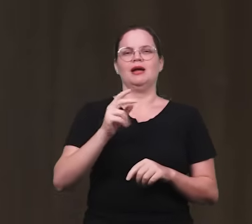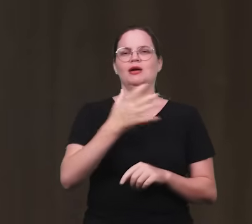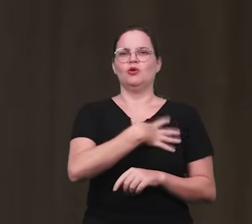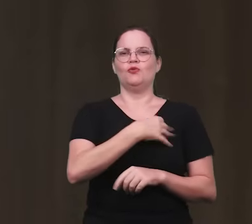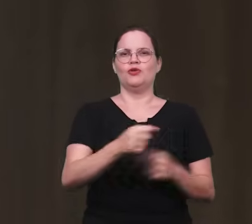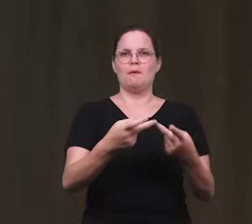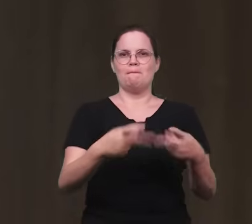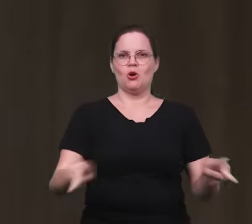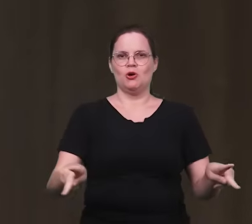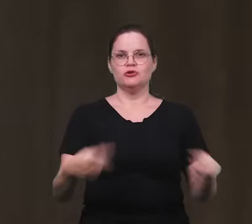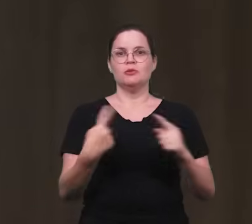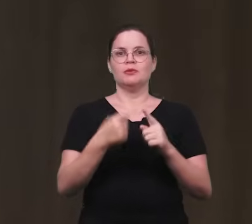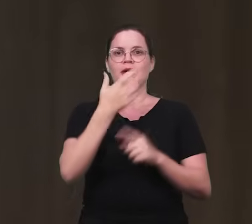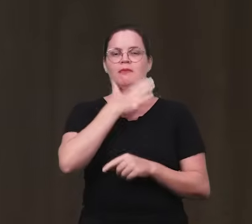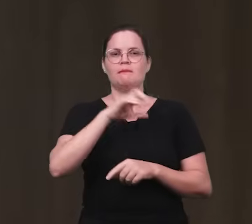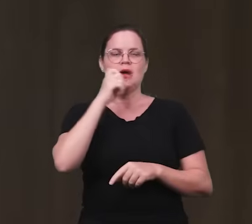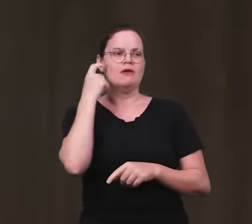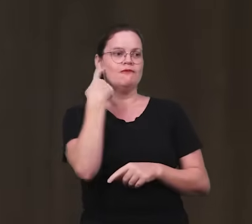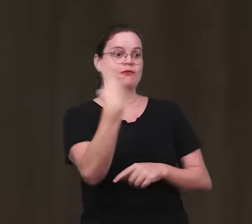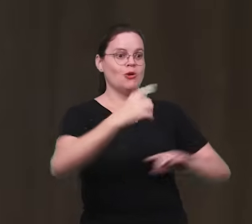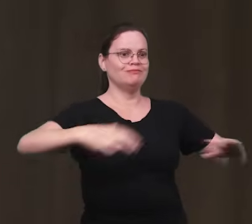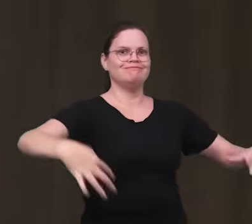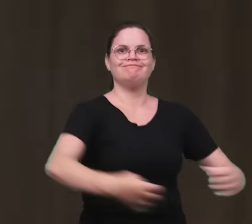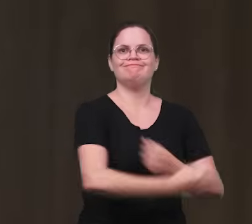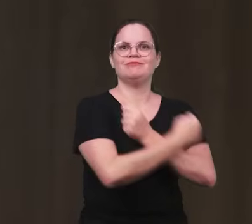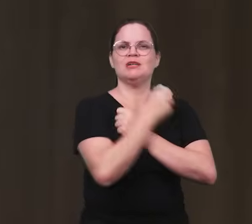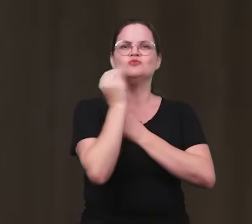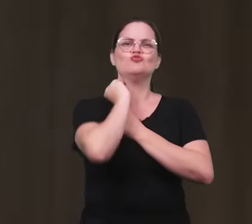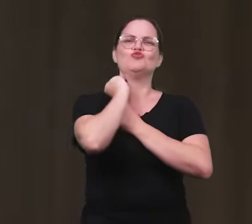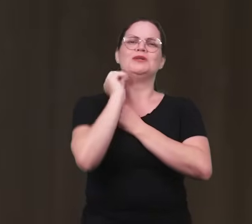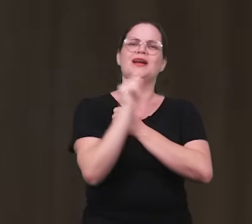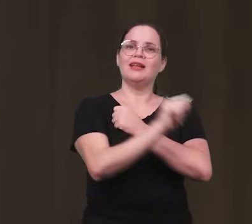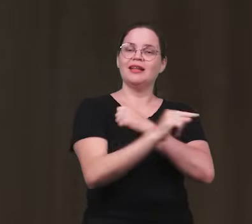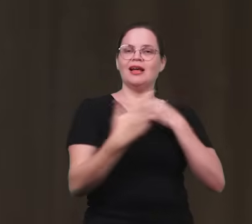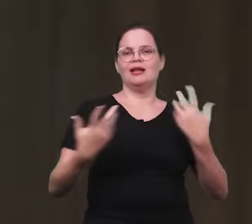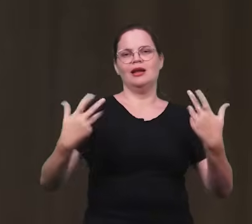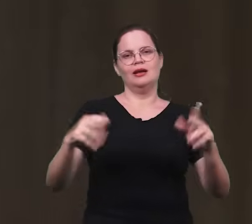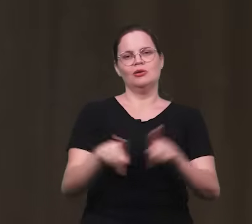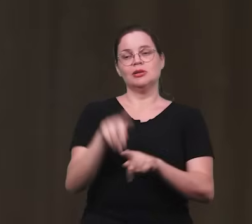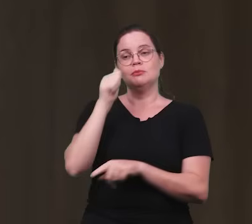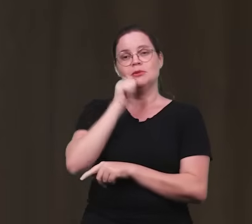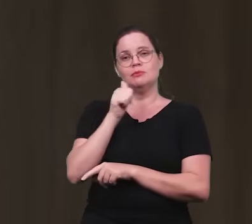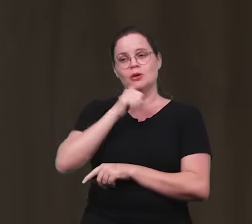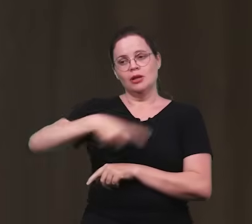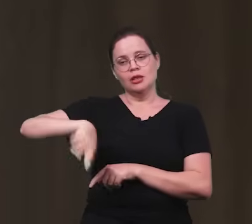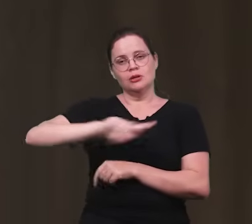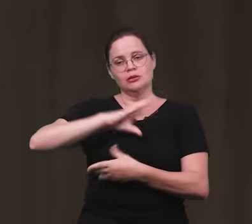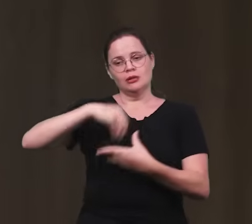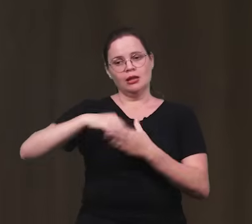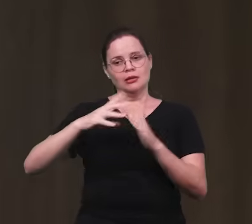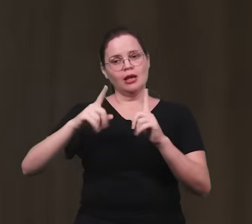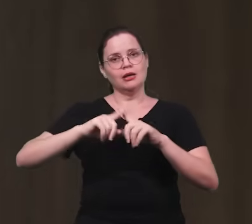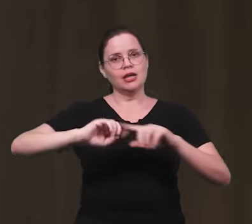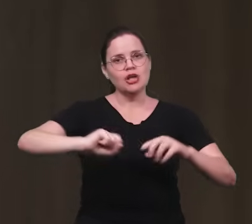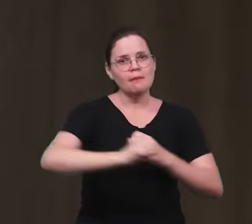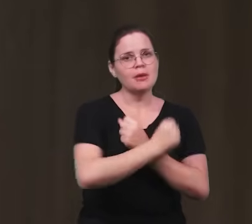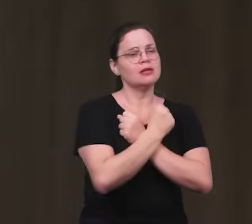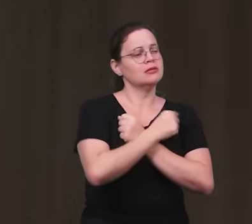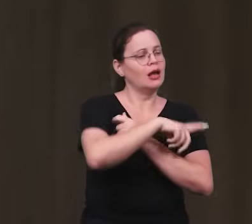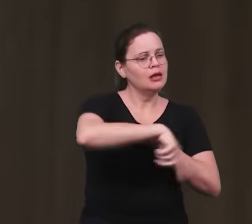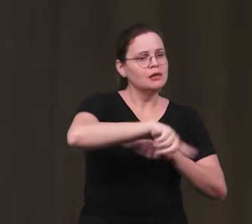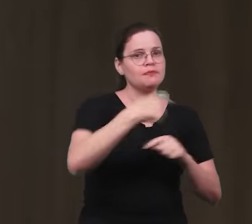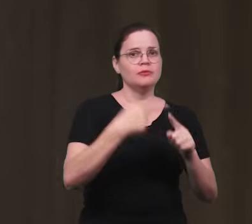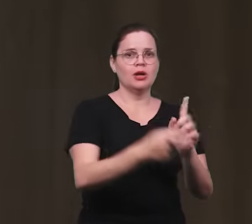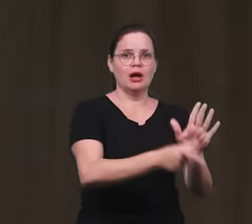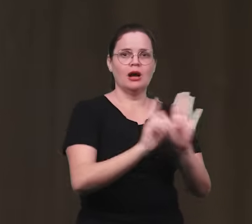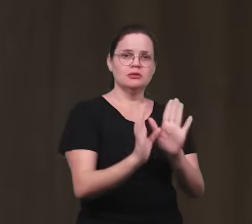vezes, nós mulheres vamos ser usadas dentro da casa de Deus para abraçar e acolher aqueles que um dia se perderam e estão voltando.